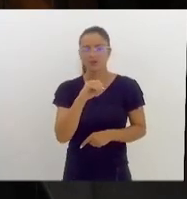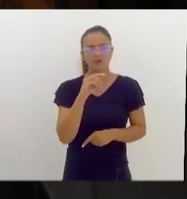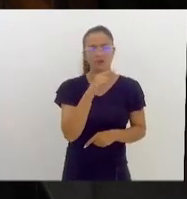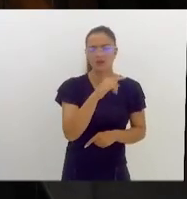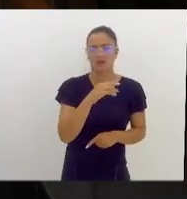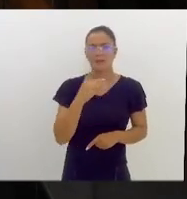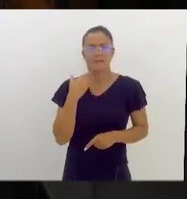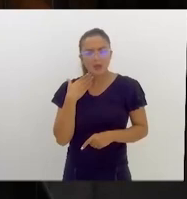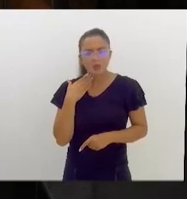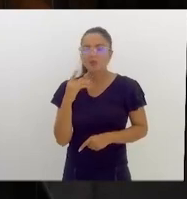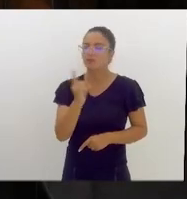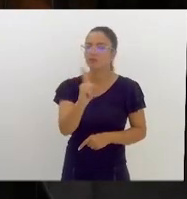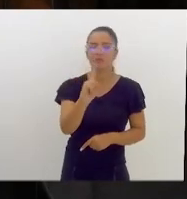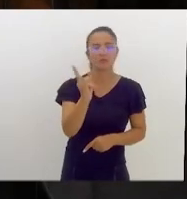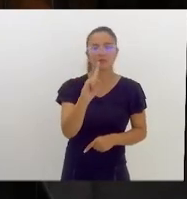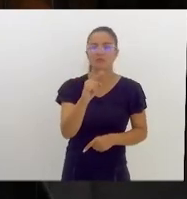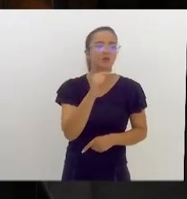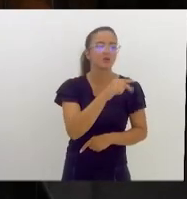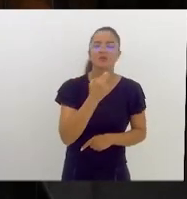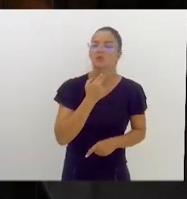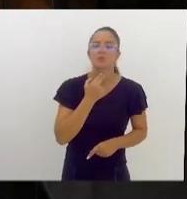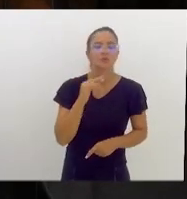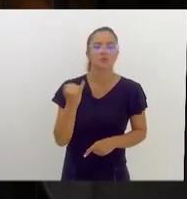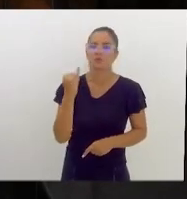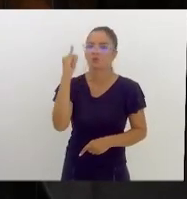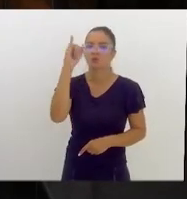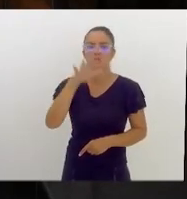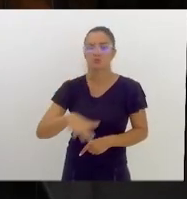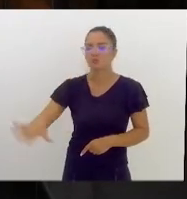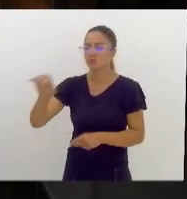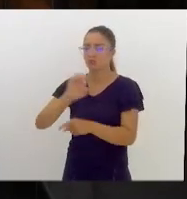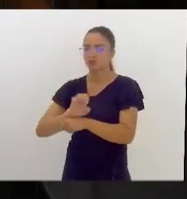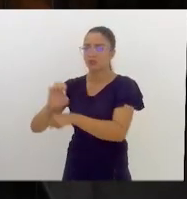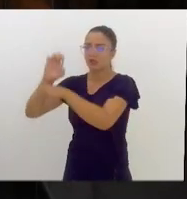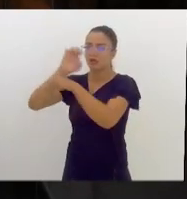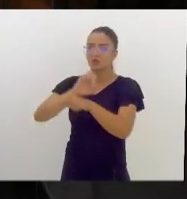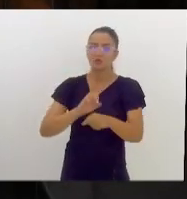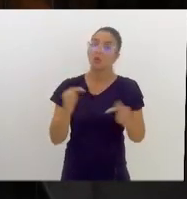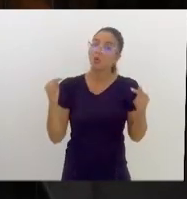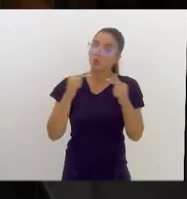não pode impor juros aos Estados-membros.